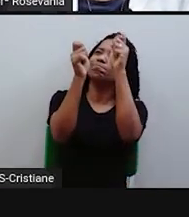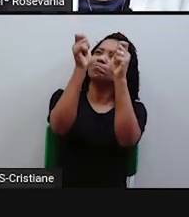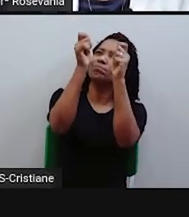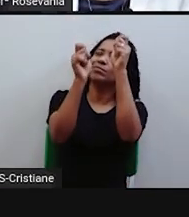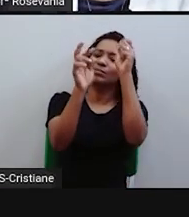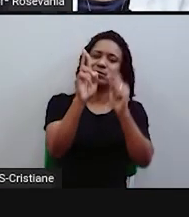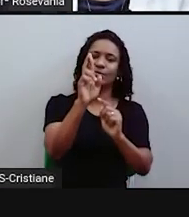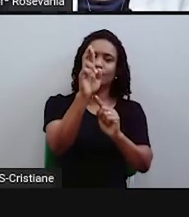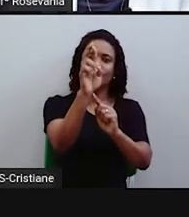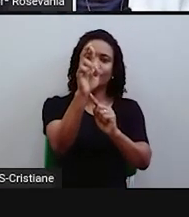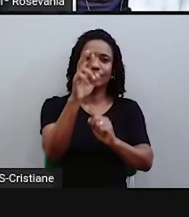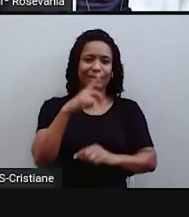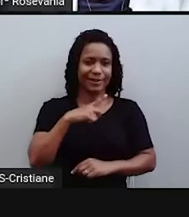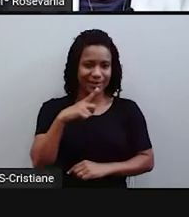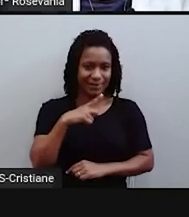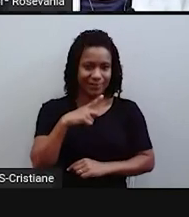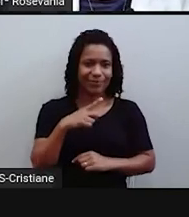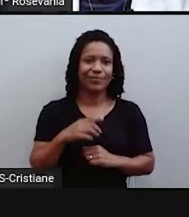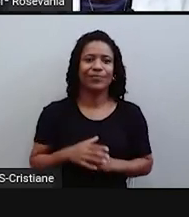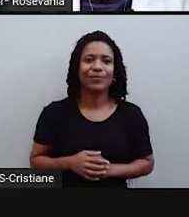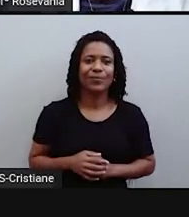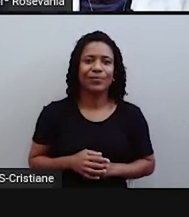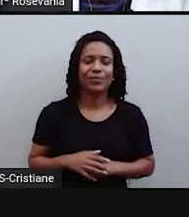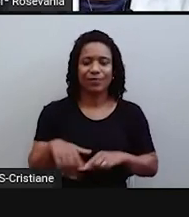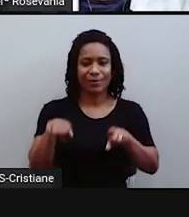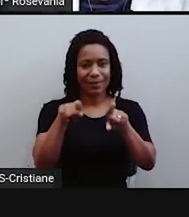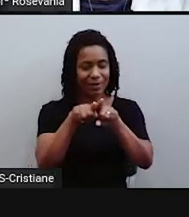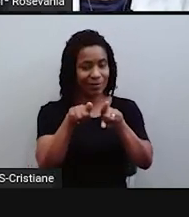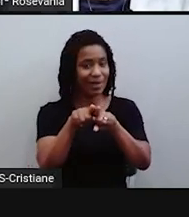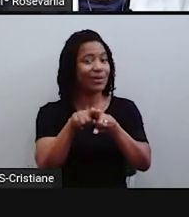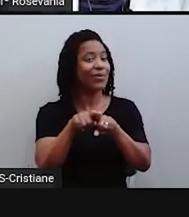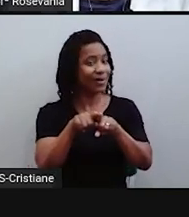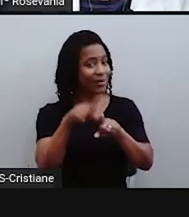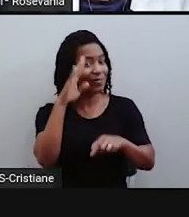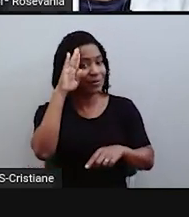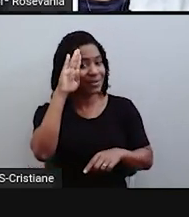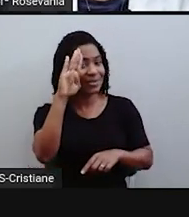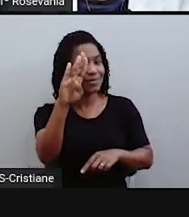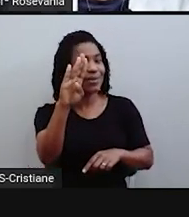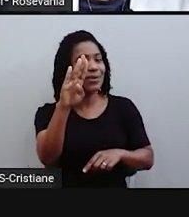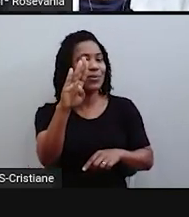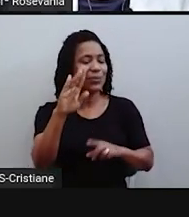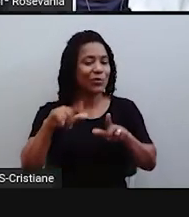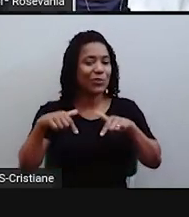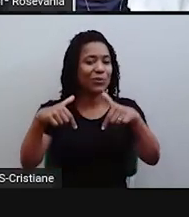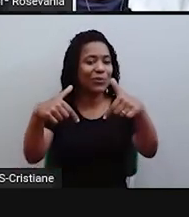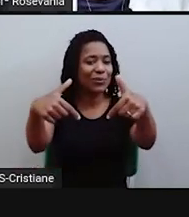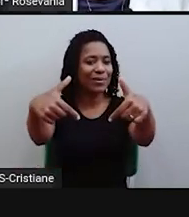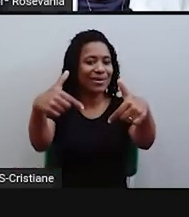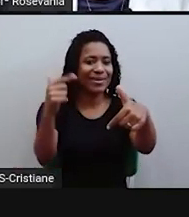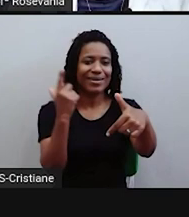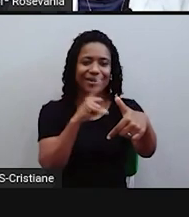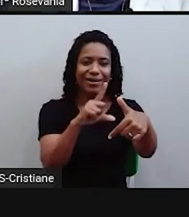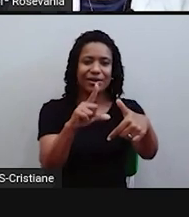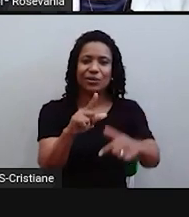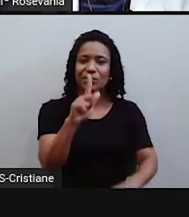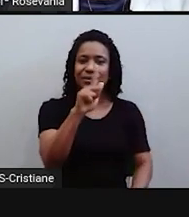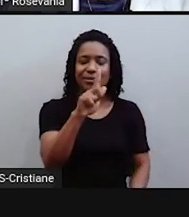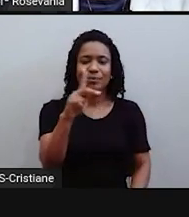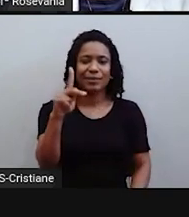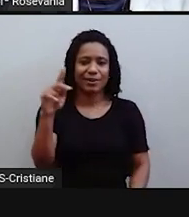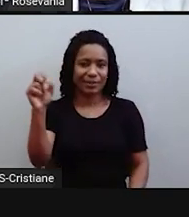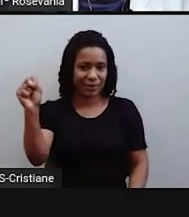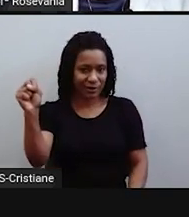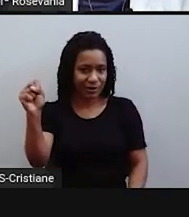lá. Esse é o instrumento mais importante que a gente tem agora, né, que é o GPS, né, que é um sistema de